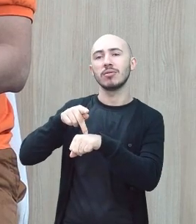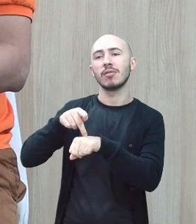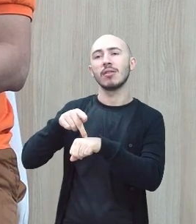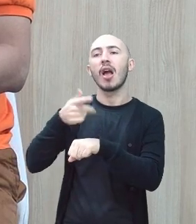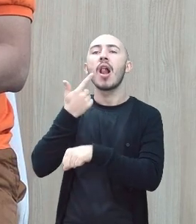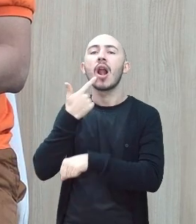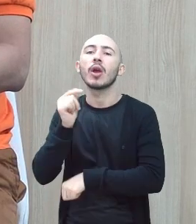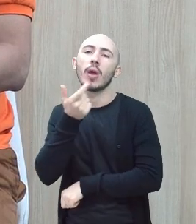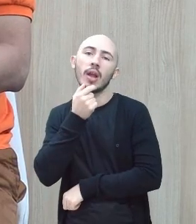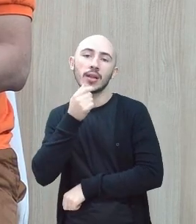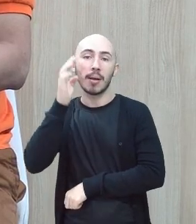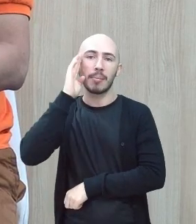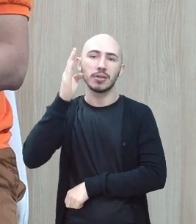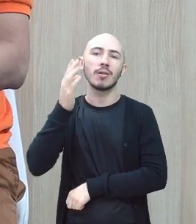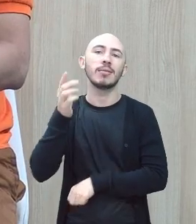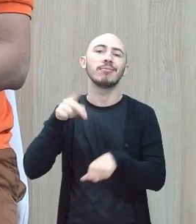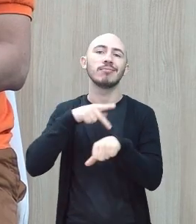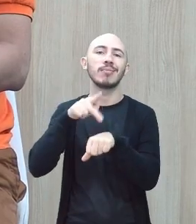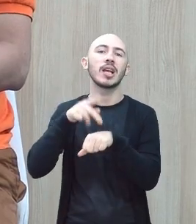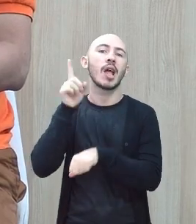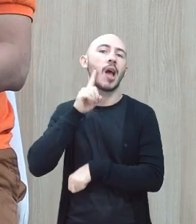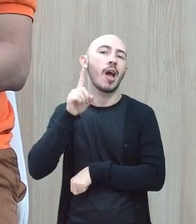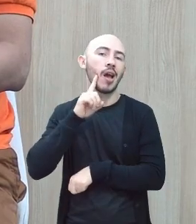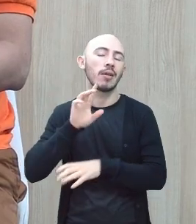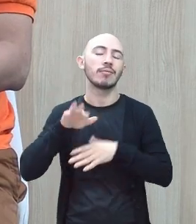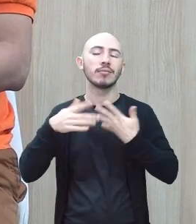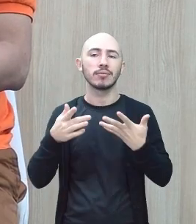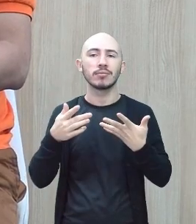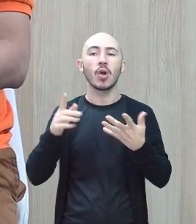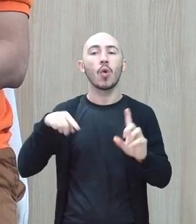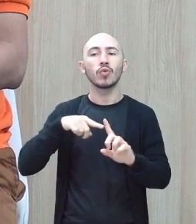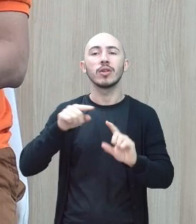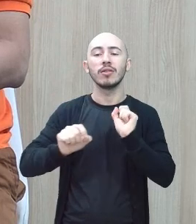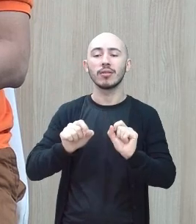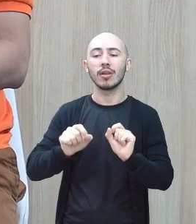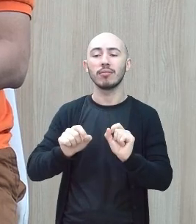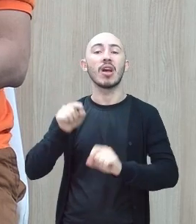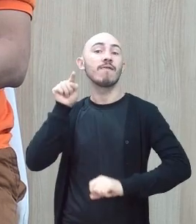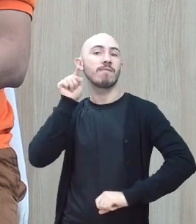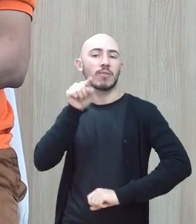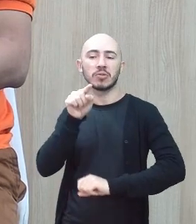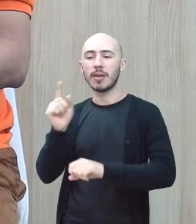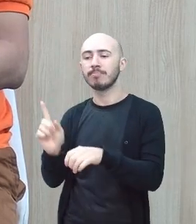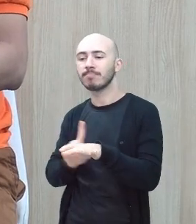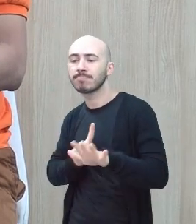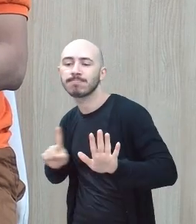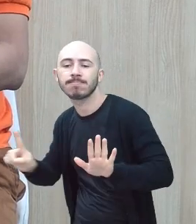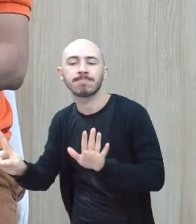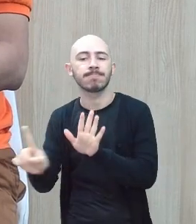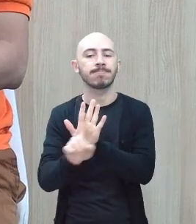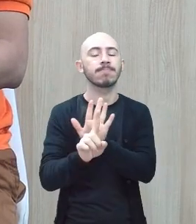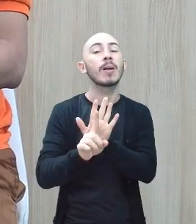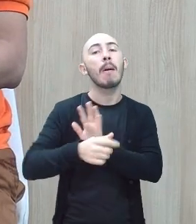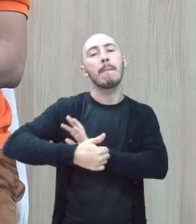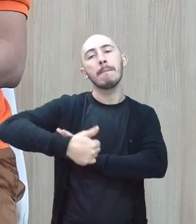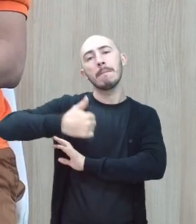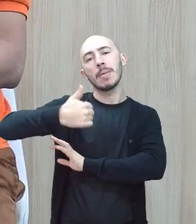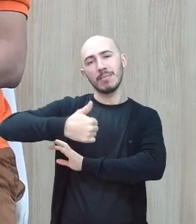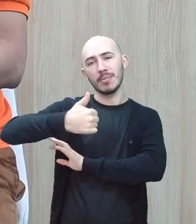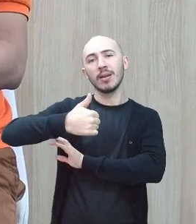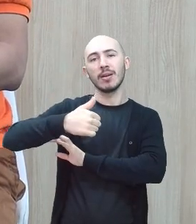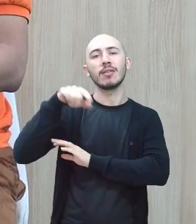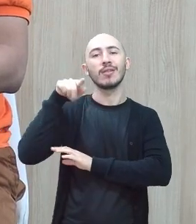porque eles querem ser o número 1. Porque uma vez que você é o número 1, você ao mesmo tempo venceu. Então, há essa